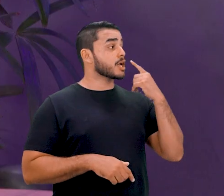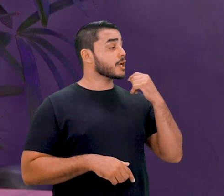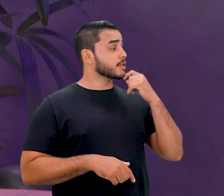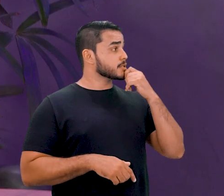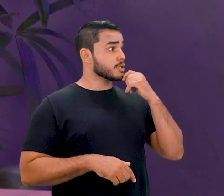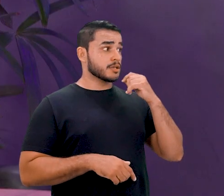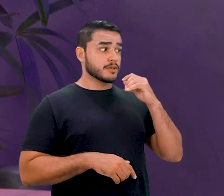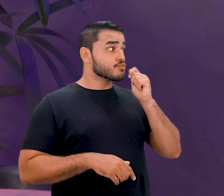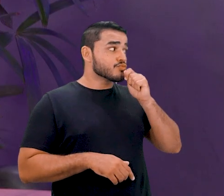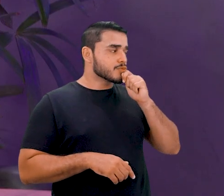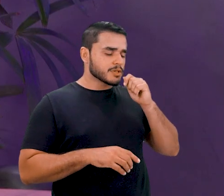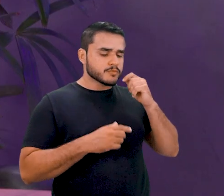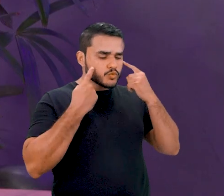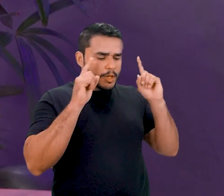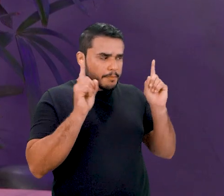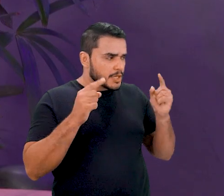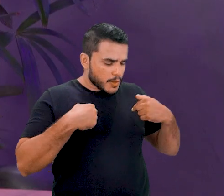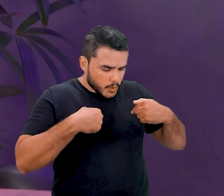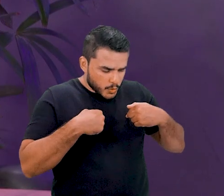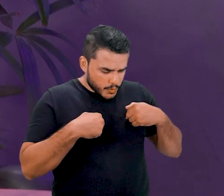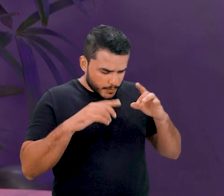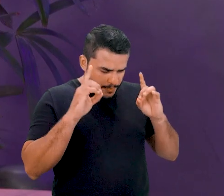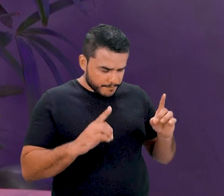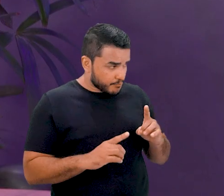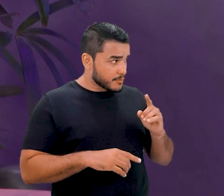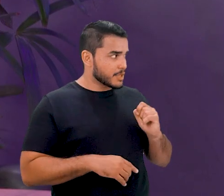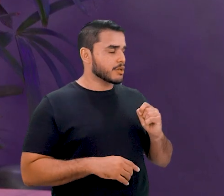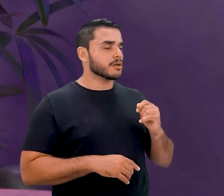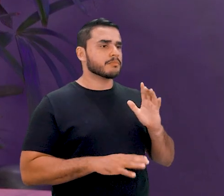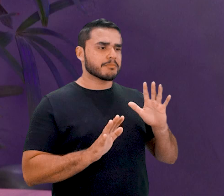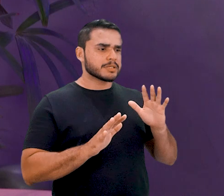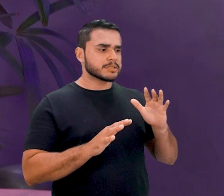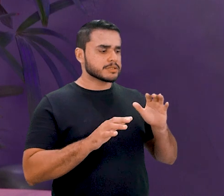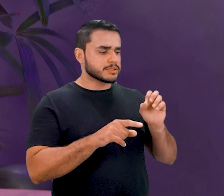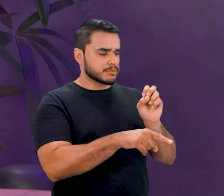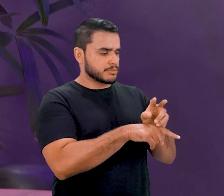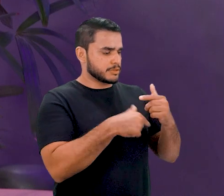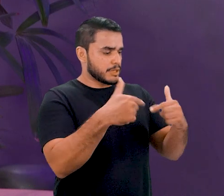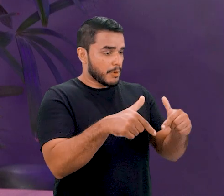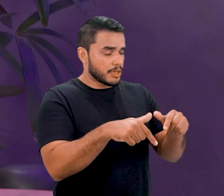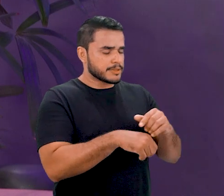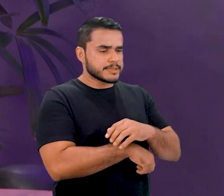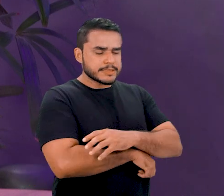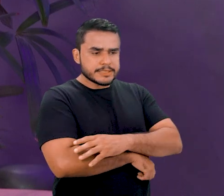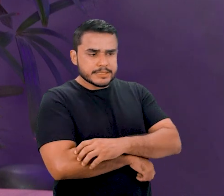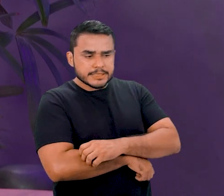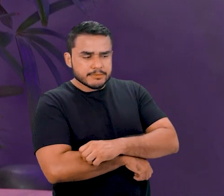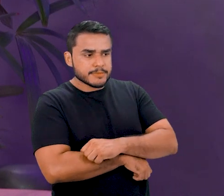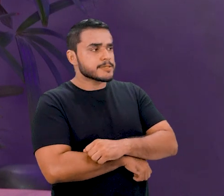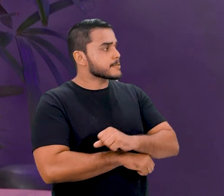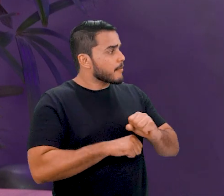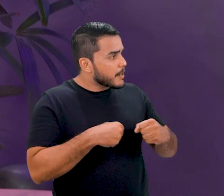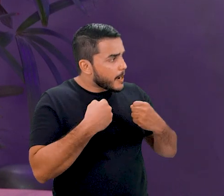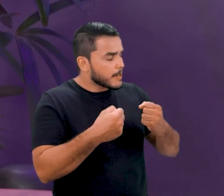com deficiência. Mas quando a gente trabalha dentro da política, aí a gente não tem mais para onde correr, né? É verdade. Ou